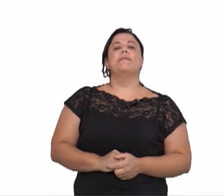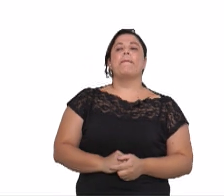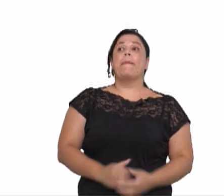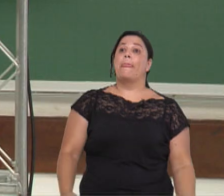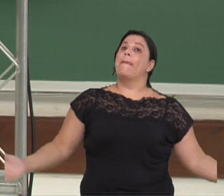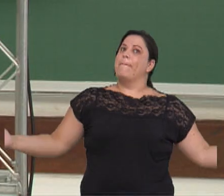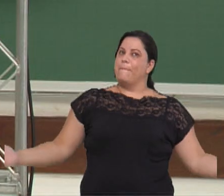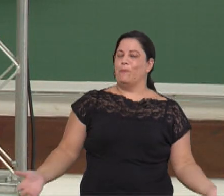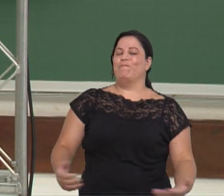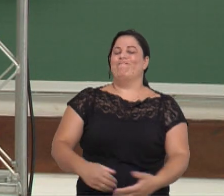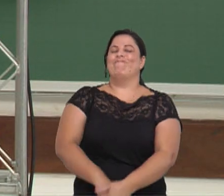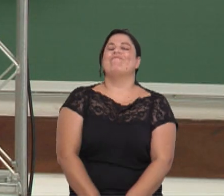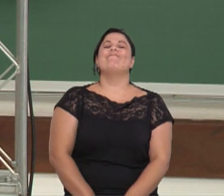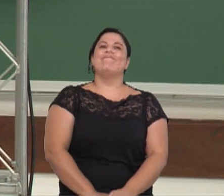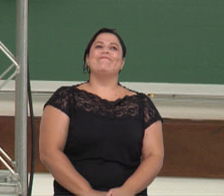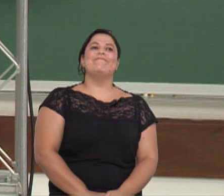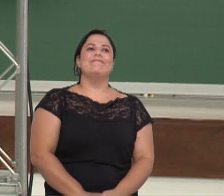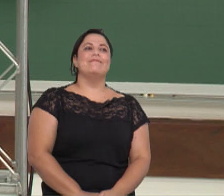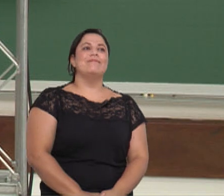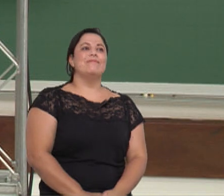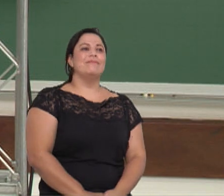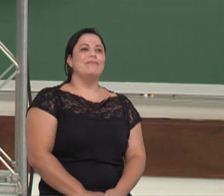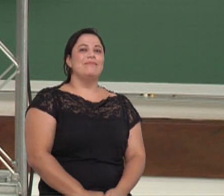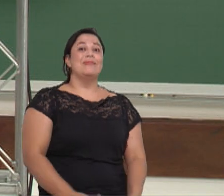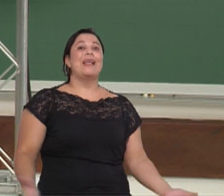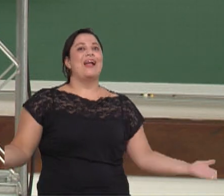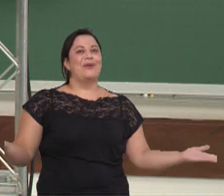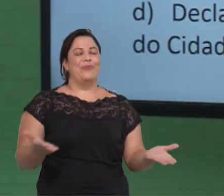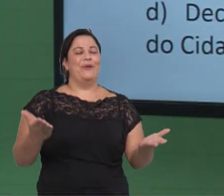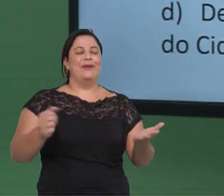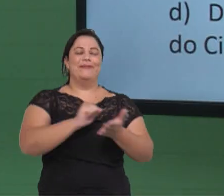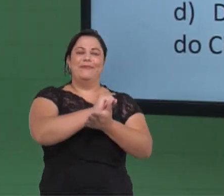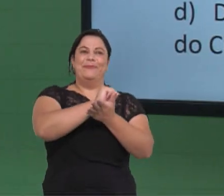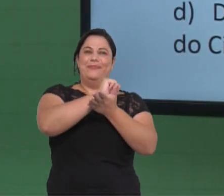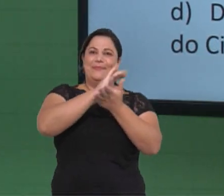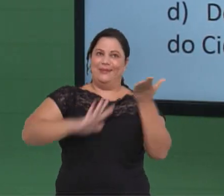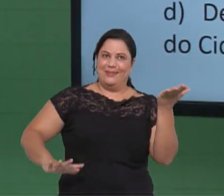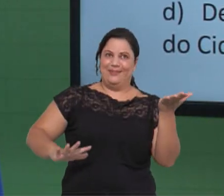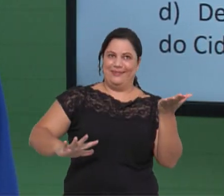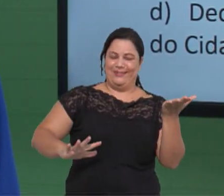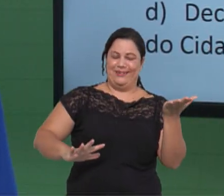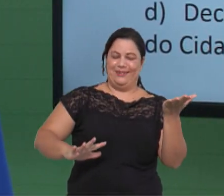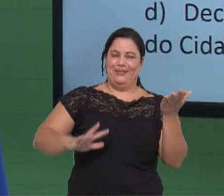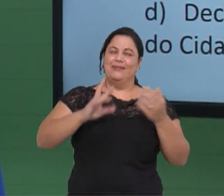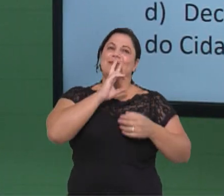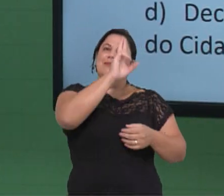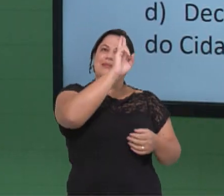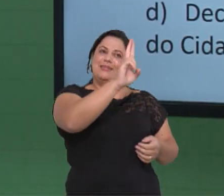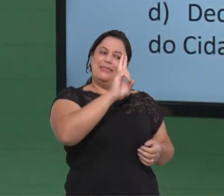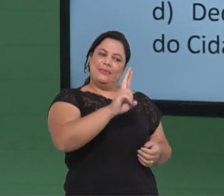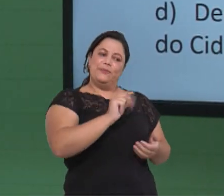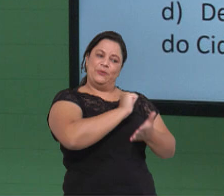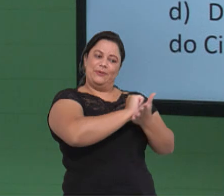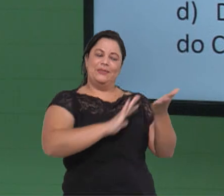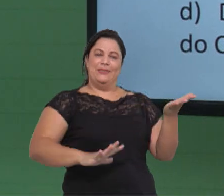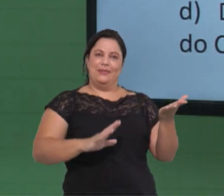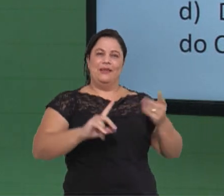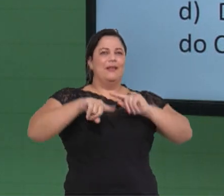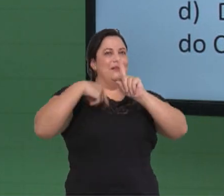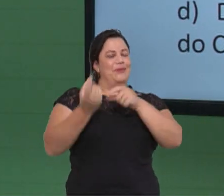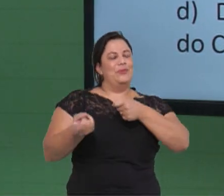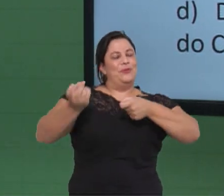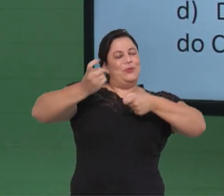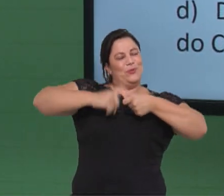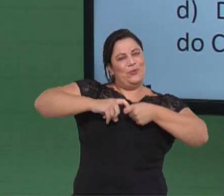Bom, galera, agora a gente vai para uma atividade e vocês resolvendo em casa essa atividade, a gente volta daqui a pouco